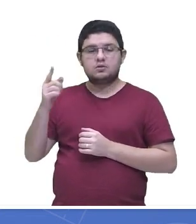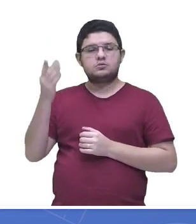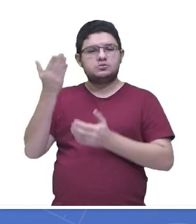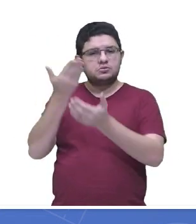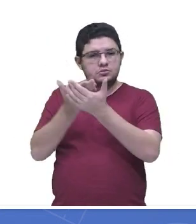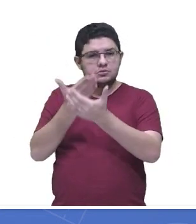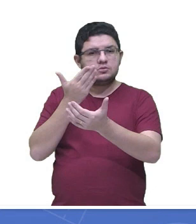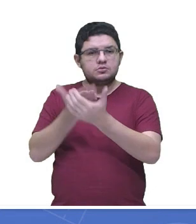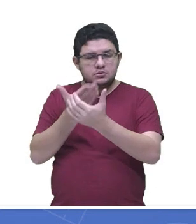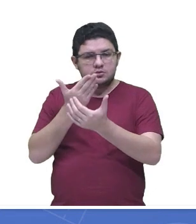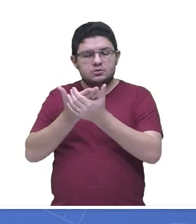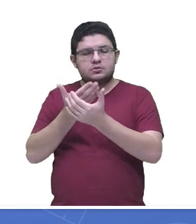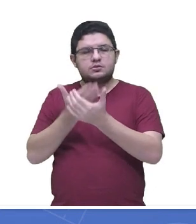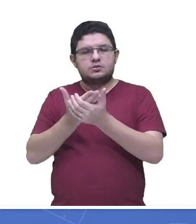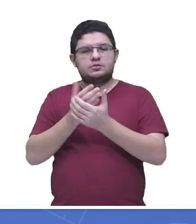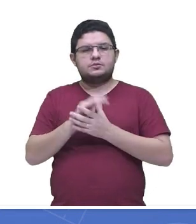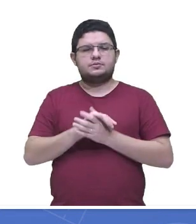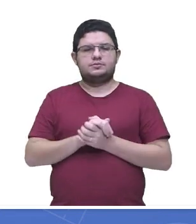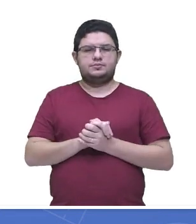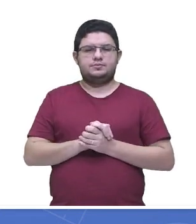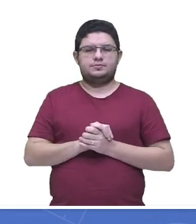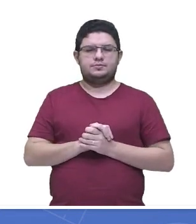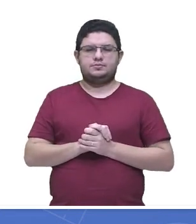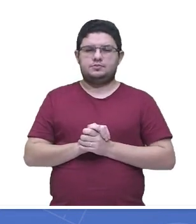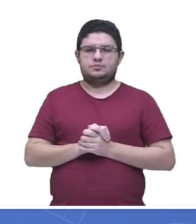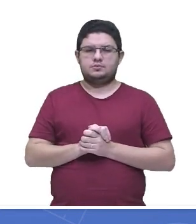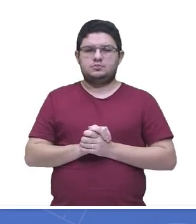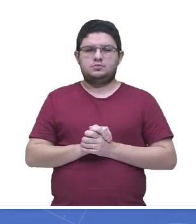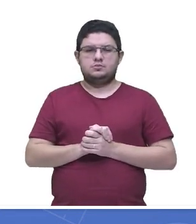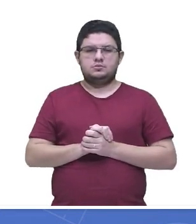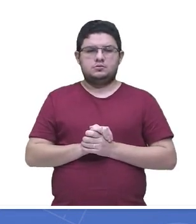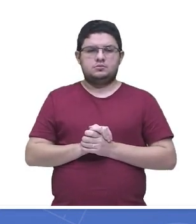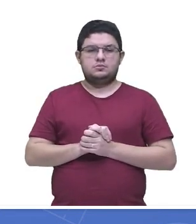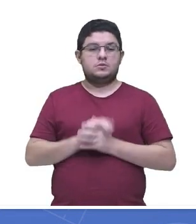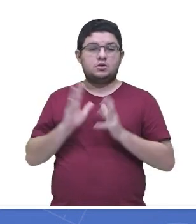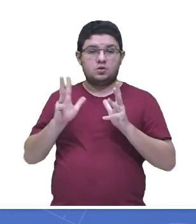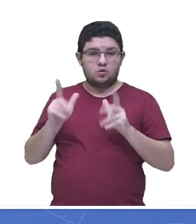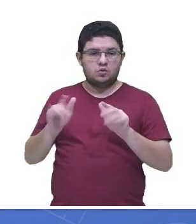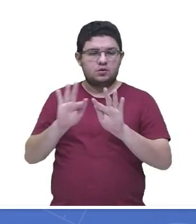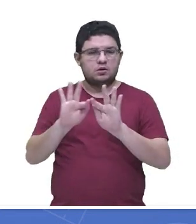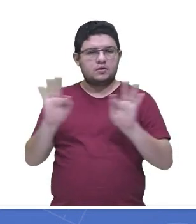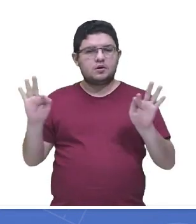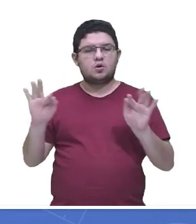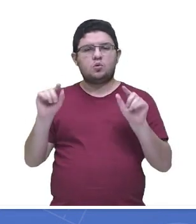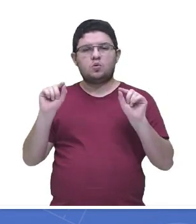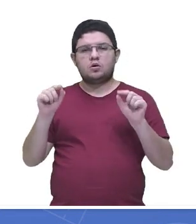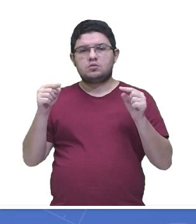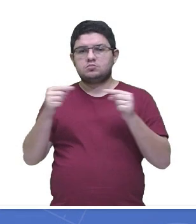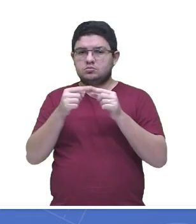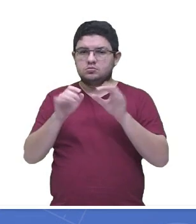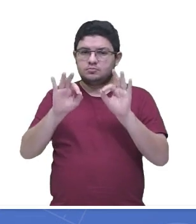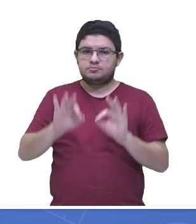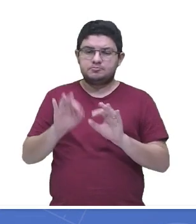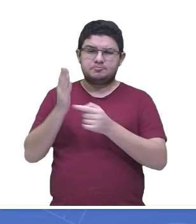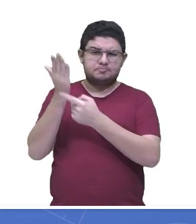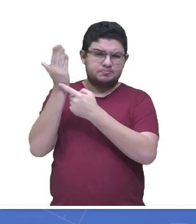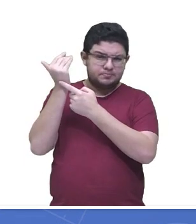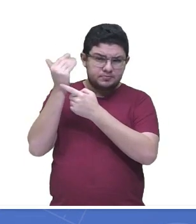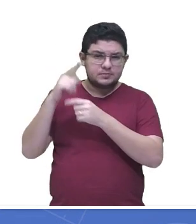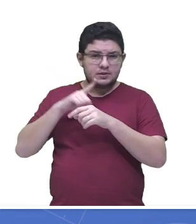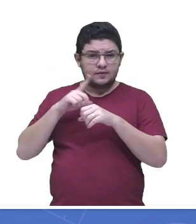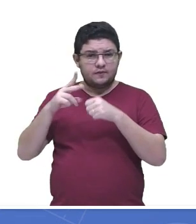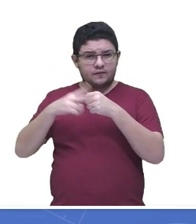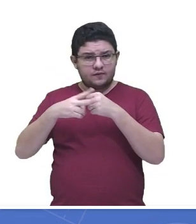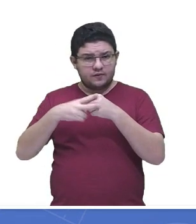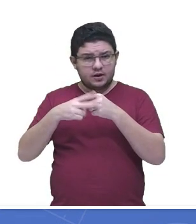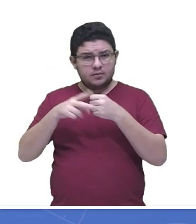estava estudando. Todas essas orações estão no passado. Eu tenho dois verbos,